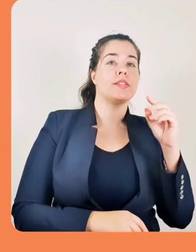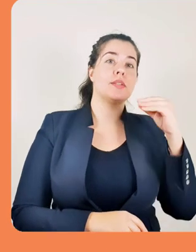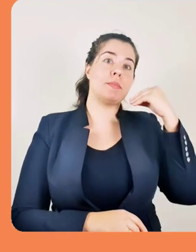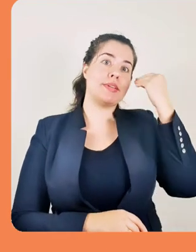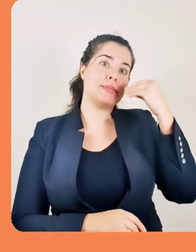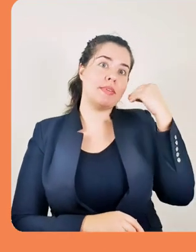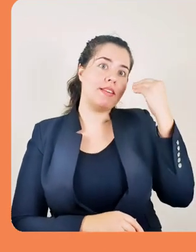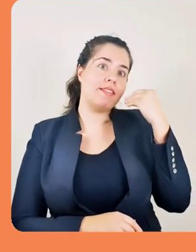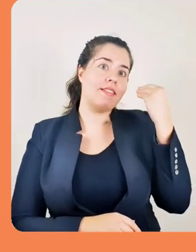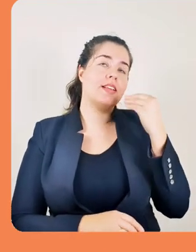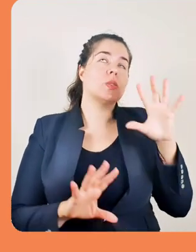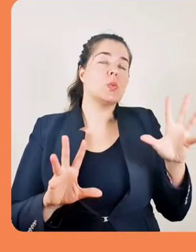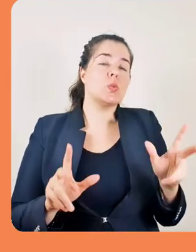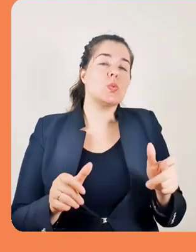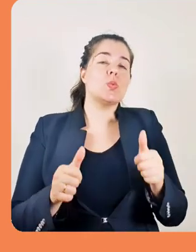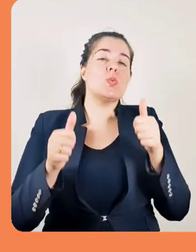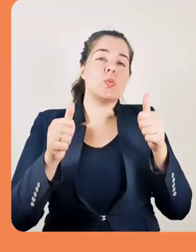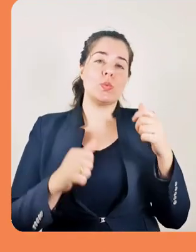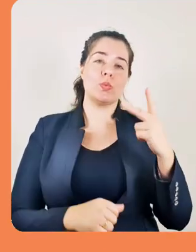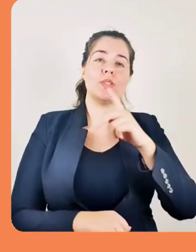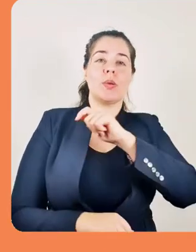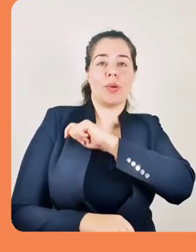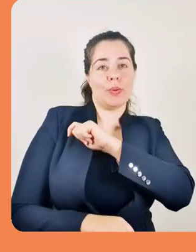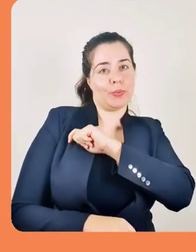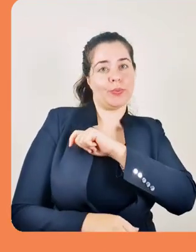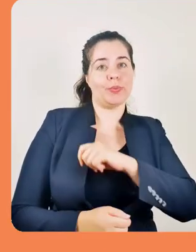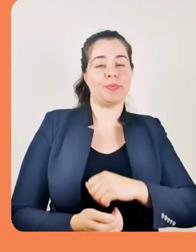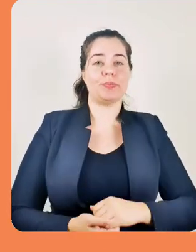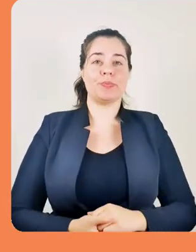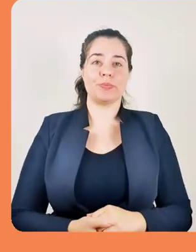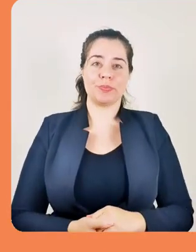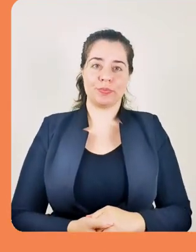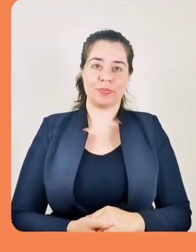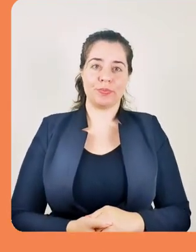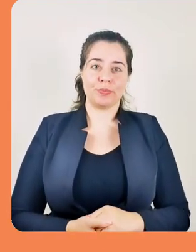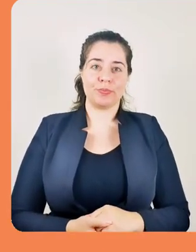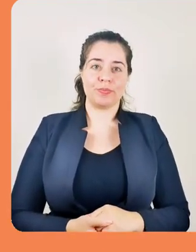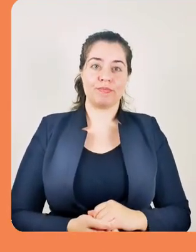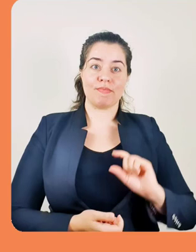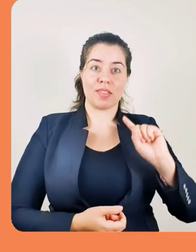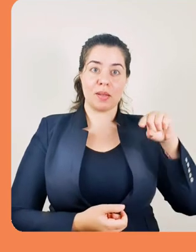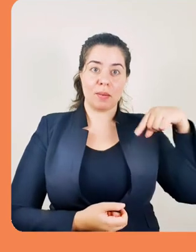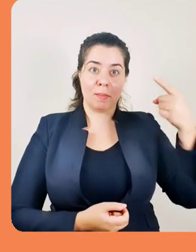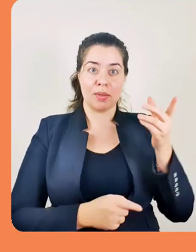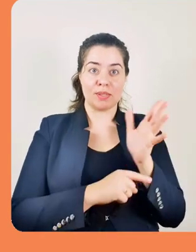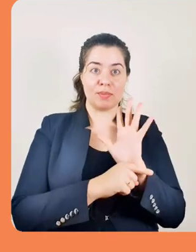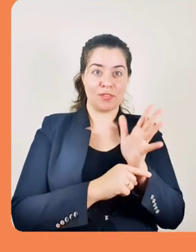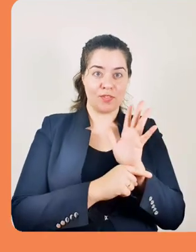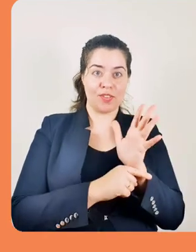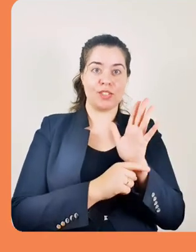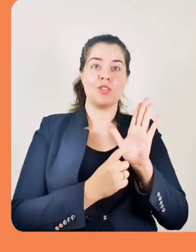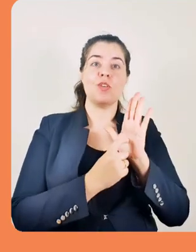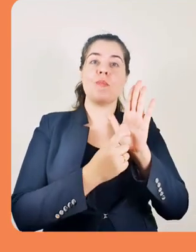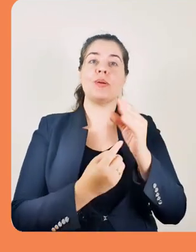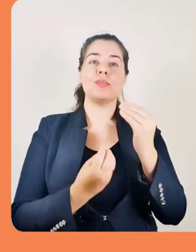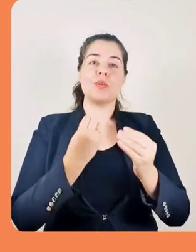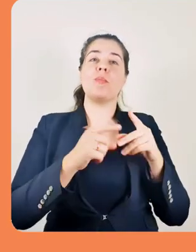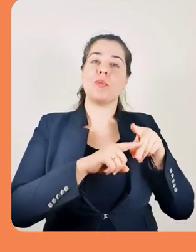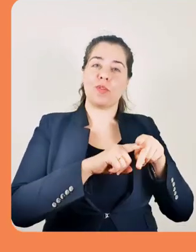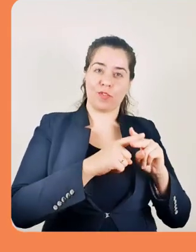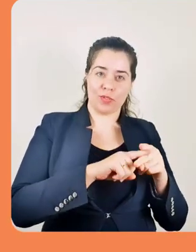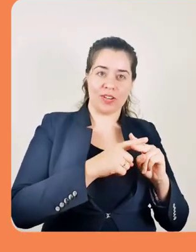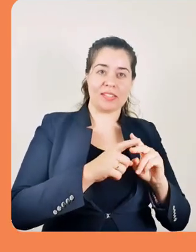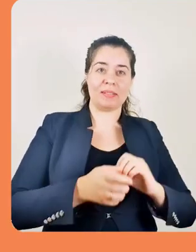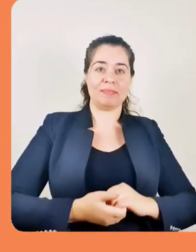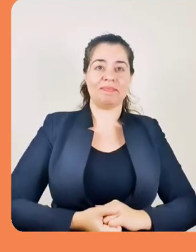você não consiga uma experiência tão gratificante para o seu amor e no próximo vídeo